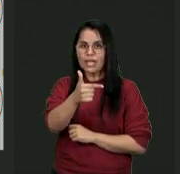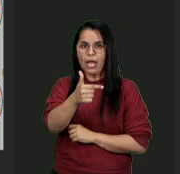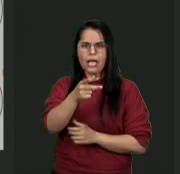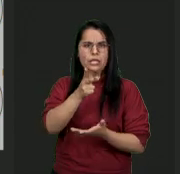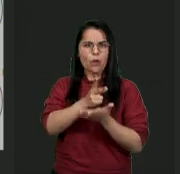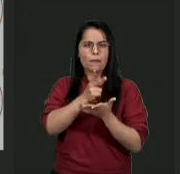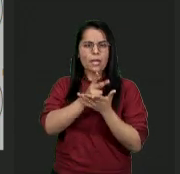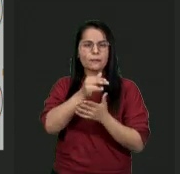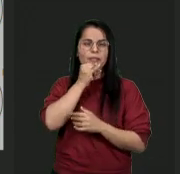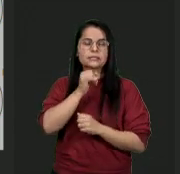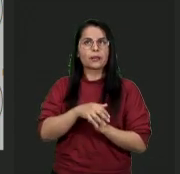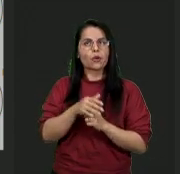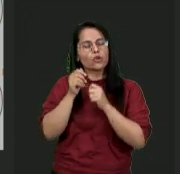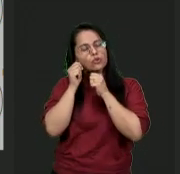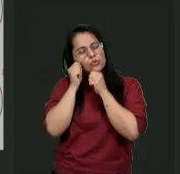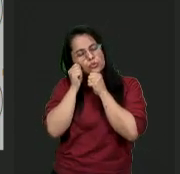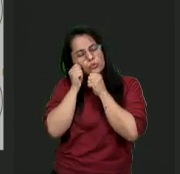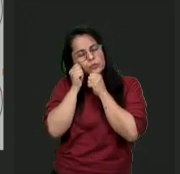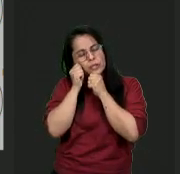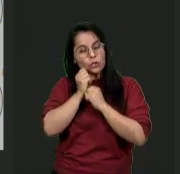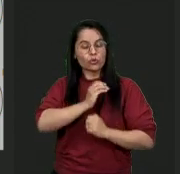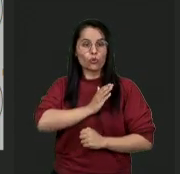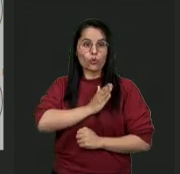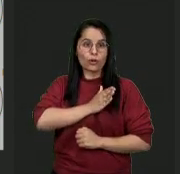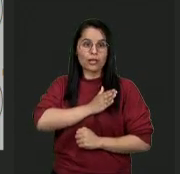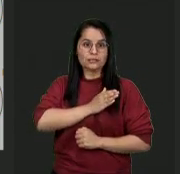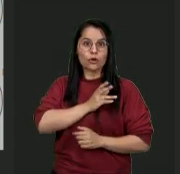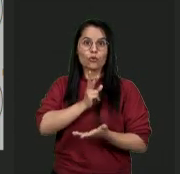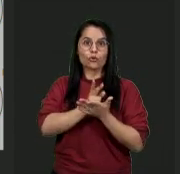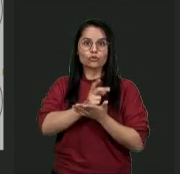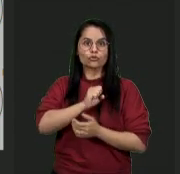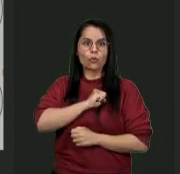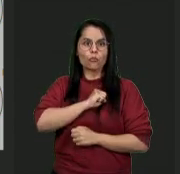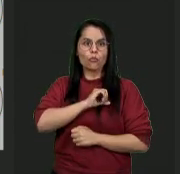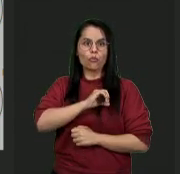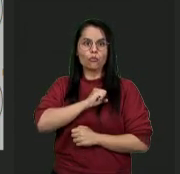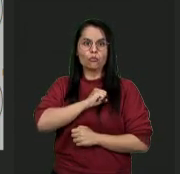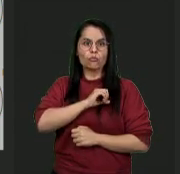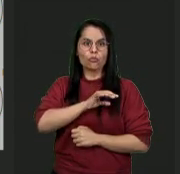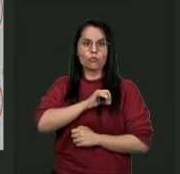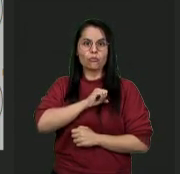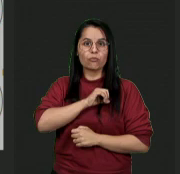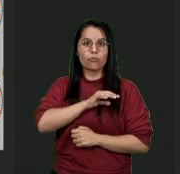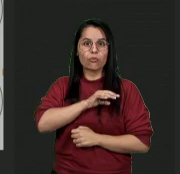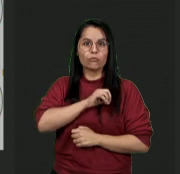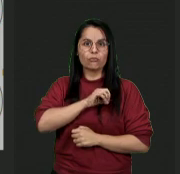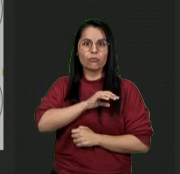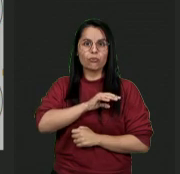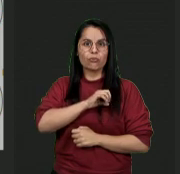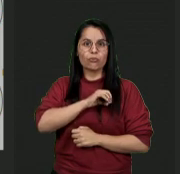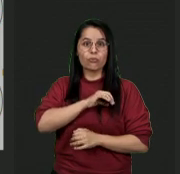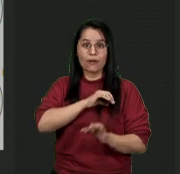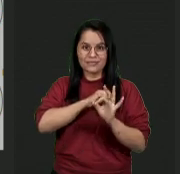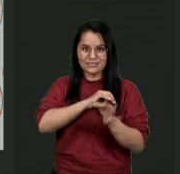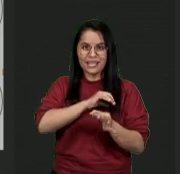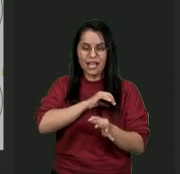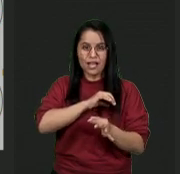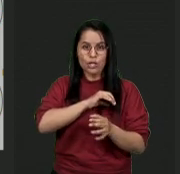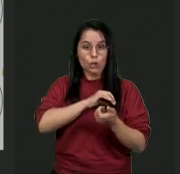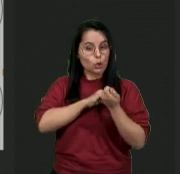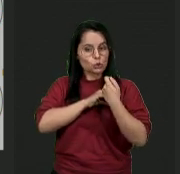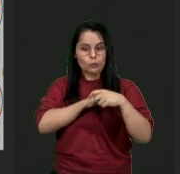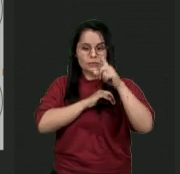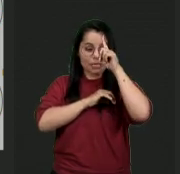inconsciente, dormindo, por exemplo, o seu coração continua batendo. Então, o movimento dos batimentos